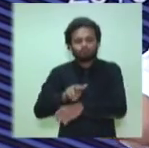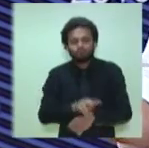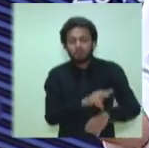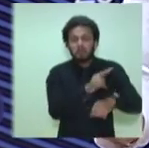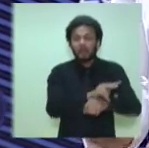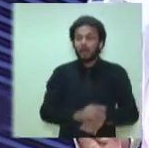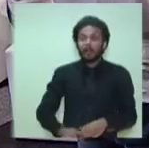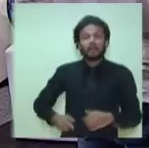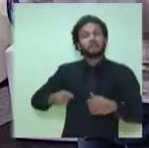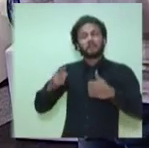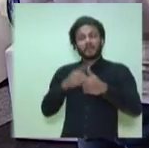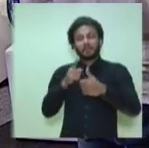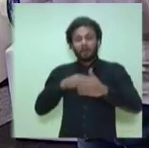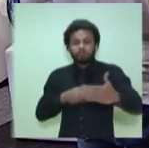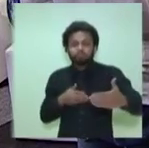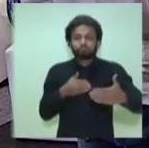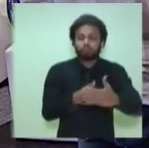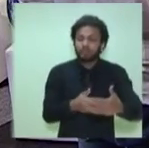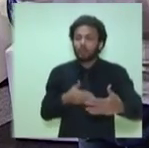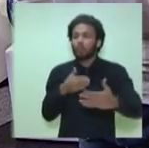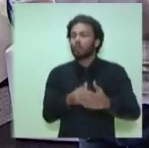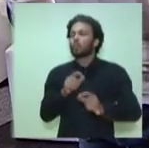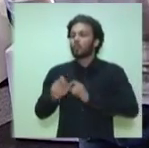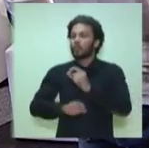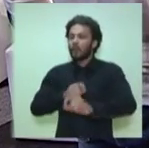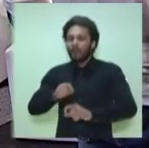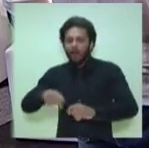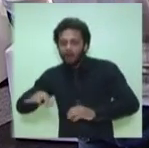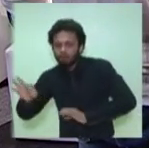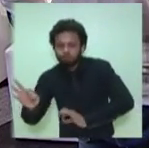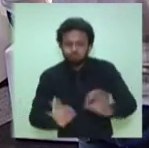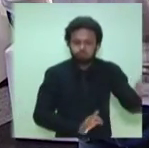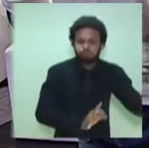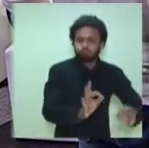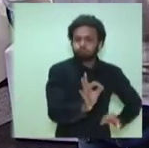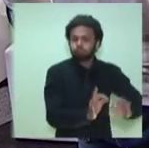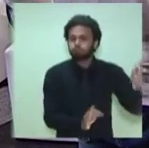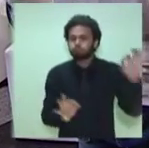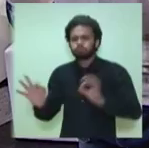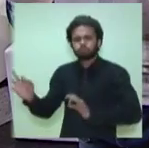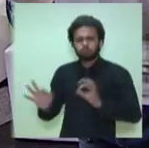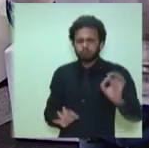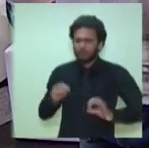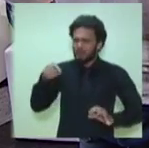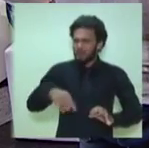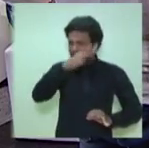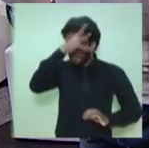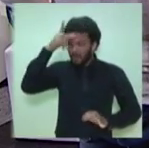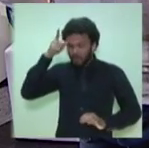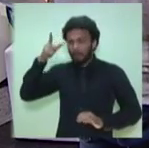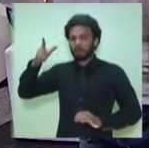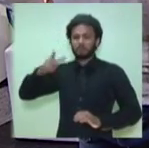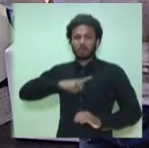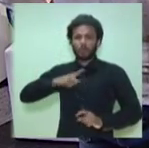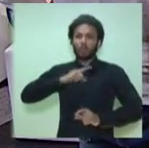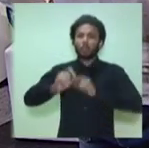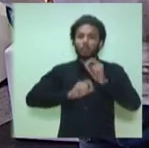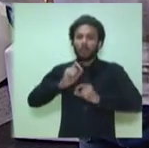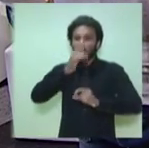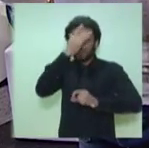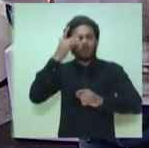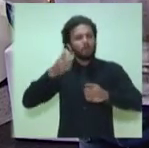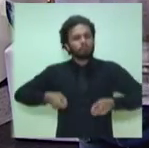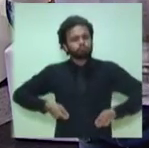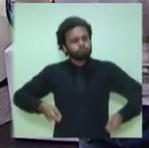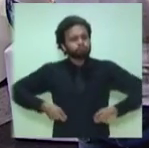primeiro desafio é o desafio do reordenamento físico da cidade, de uma cidade preparada para que essas pessoas possam se deslocar